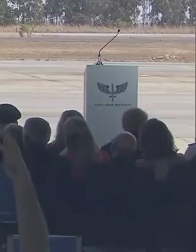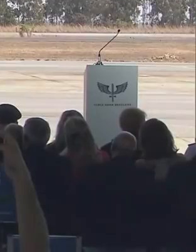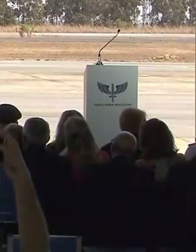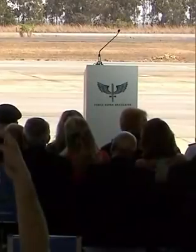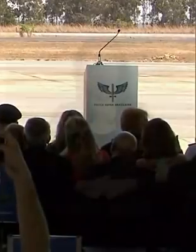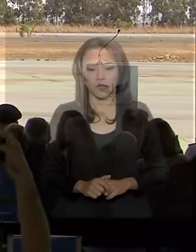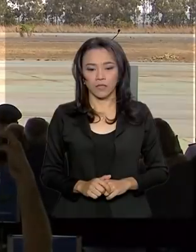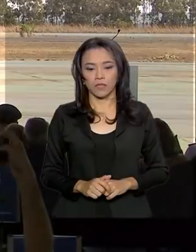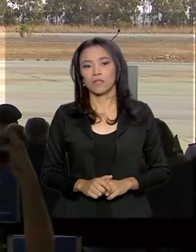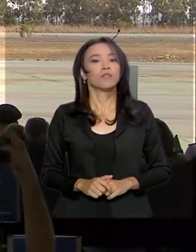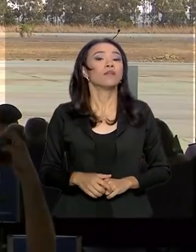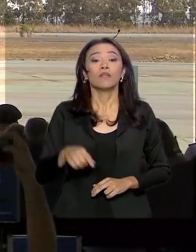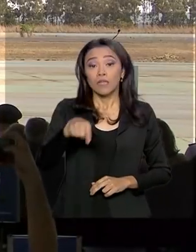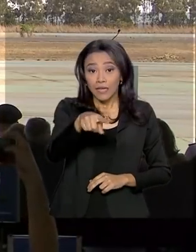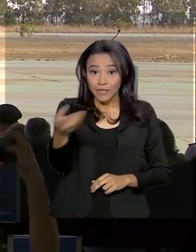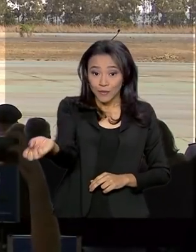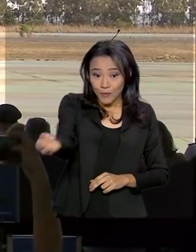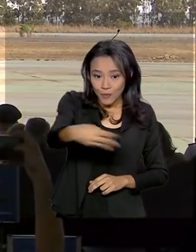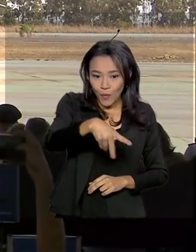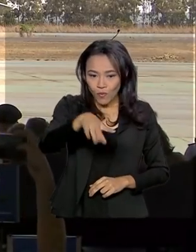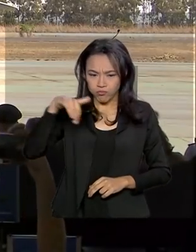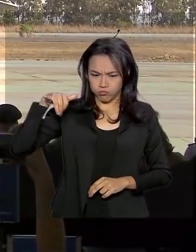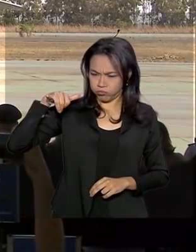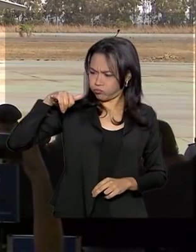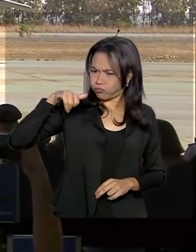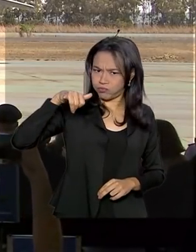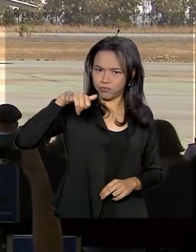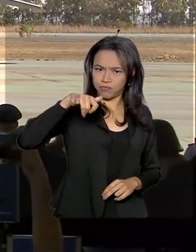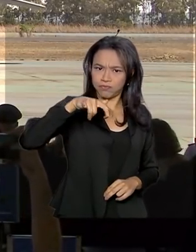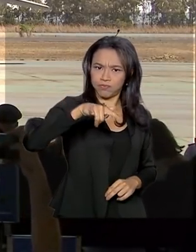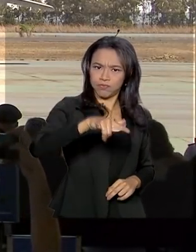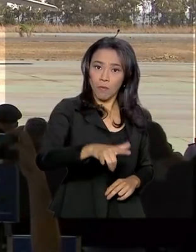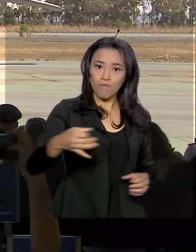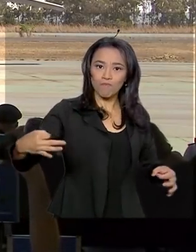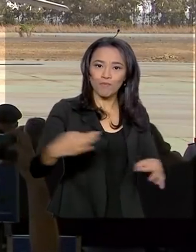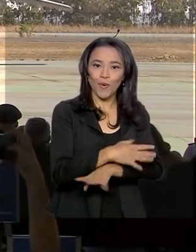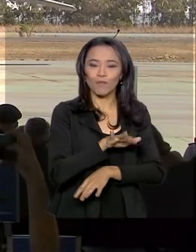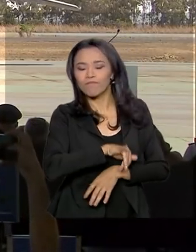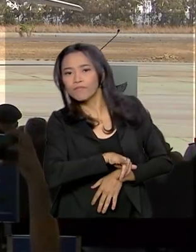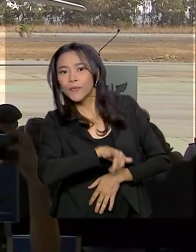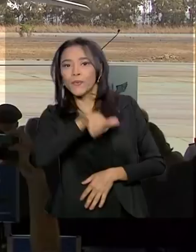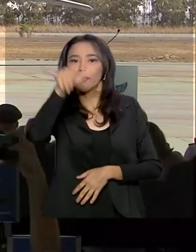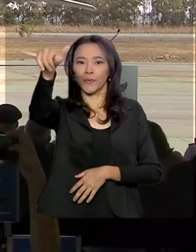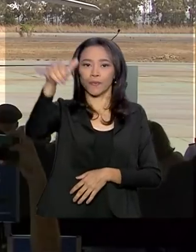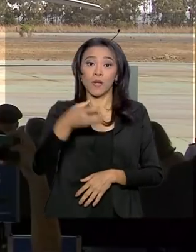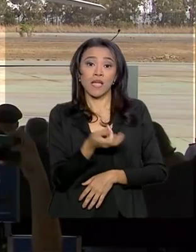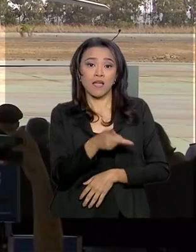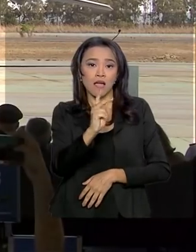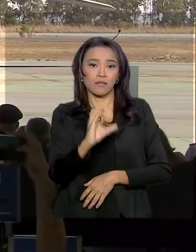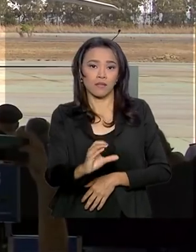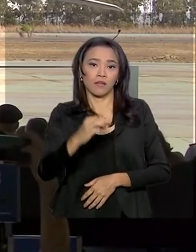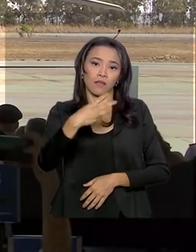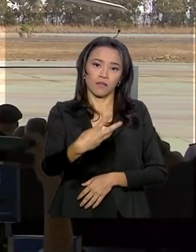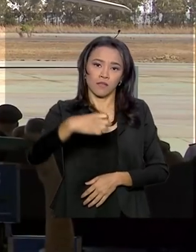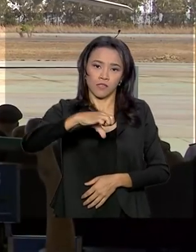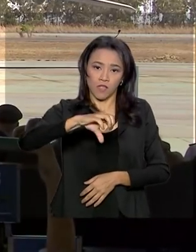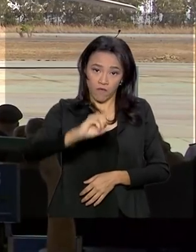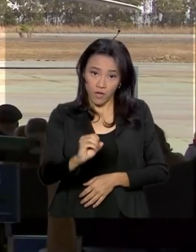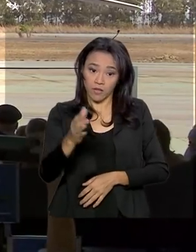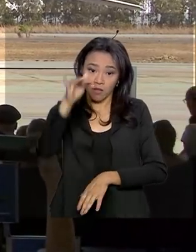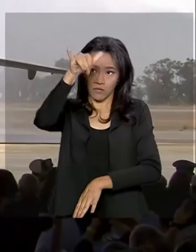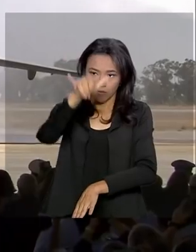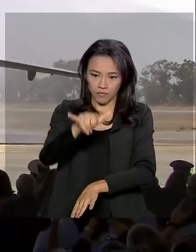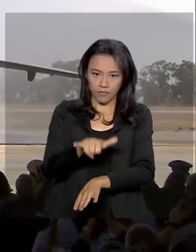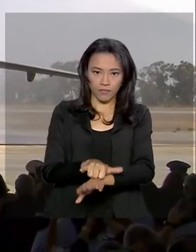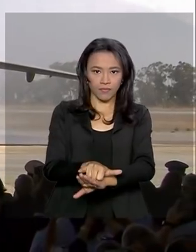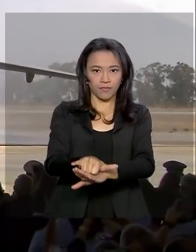O novo cargueiro da Força Aérea Brasileira está pronto para voar. O KC-390 aterrissou nesta quarta